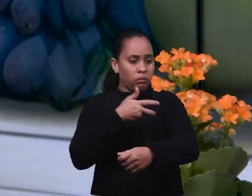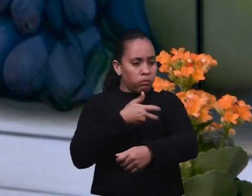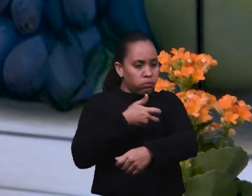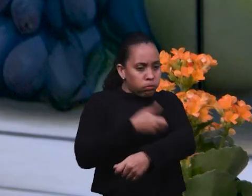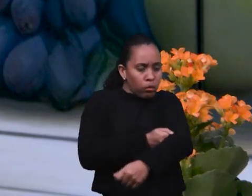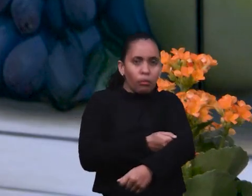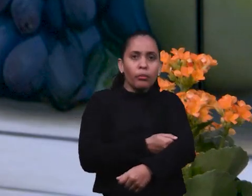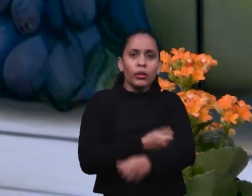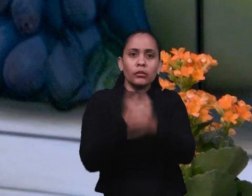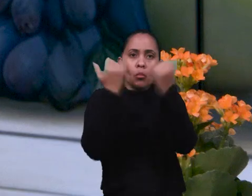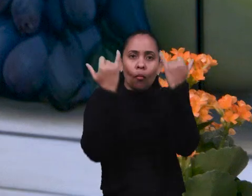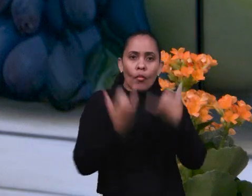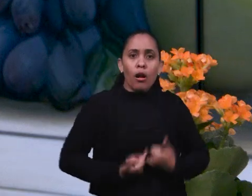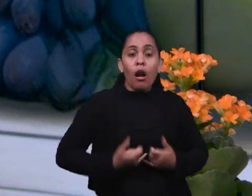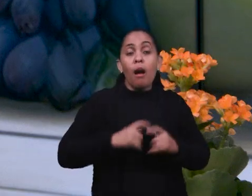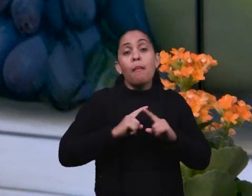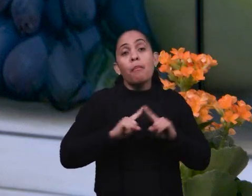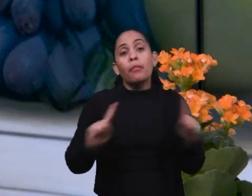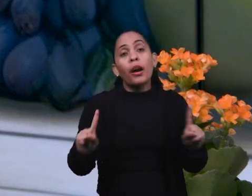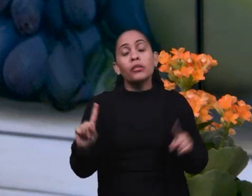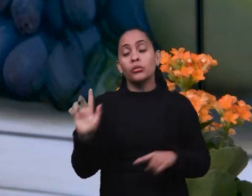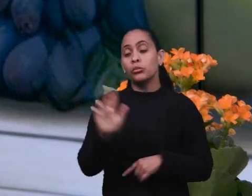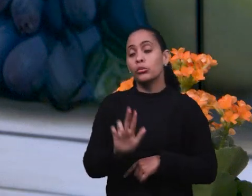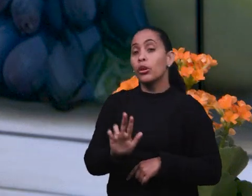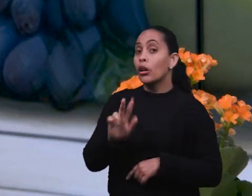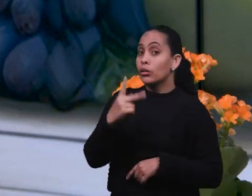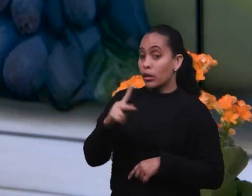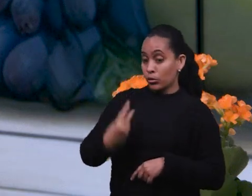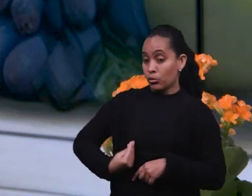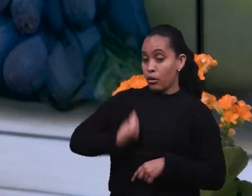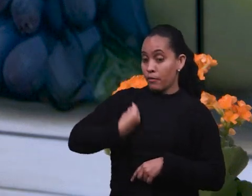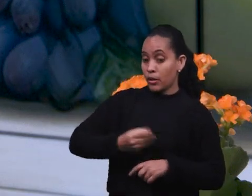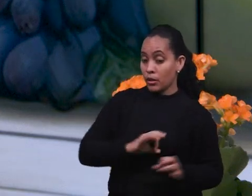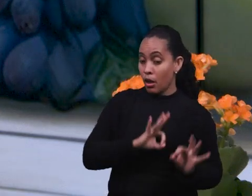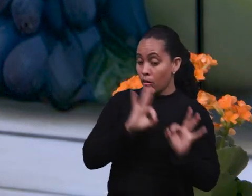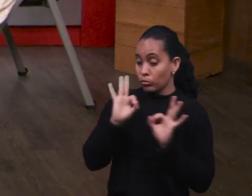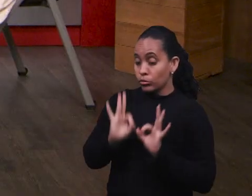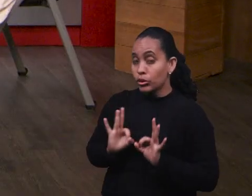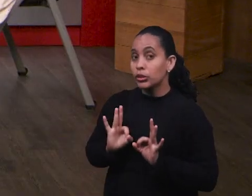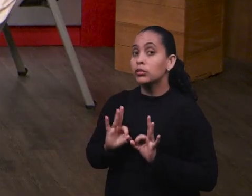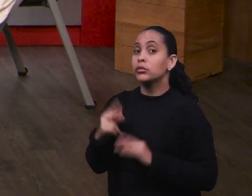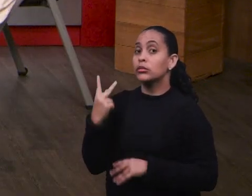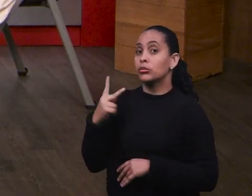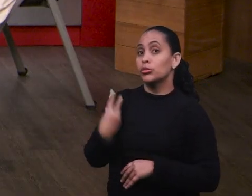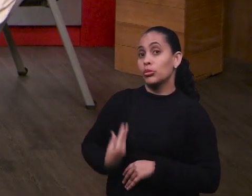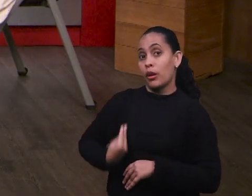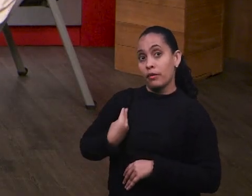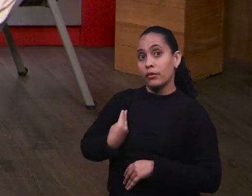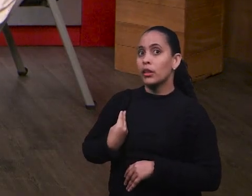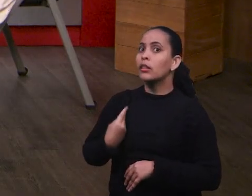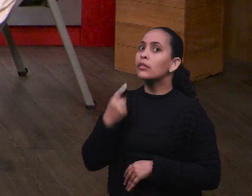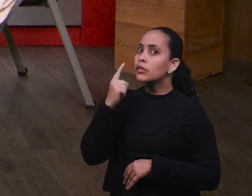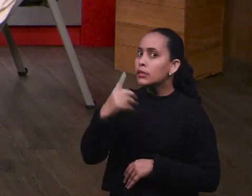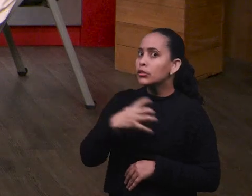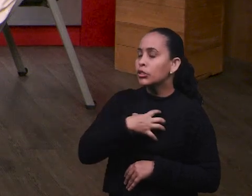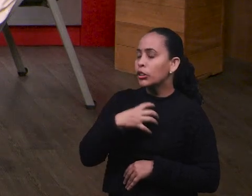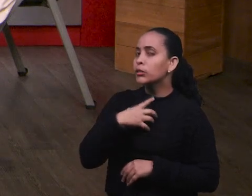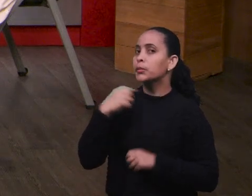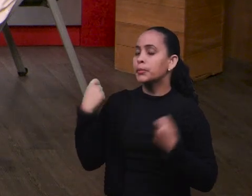processo, mas a mudança no estilo de vida ela precisa acontecer. Que vai determinar a duração do processo, né? Tem que